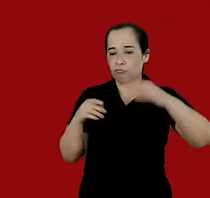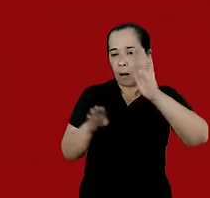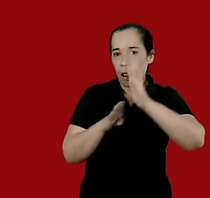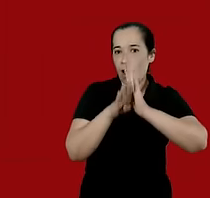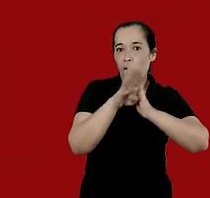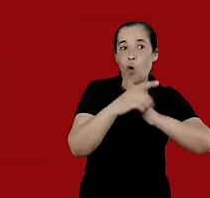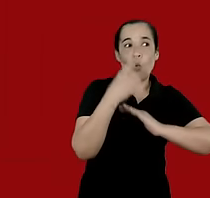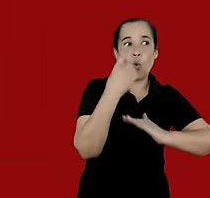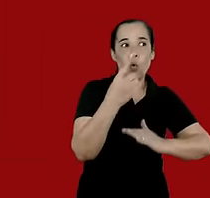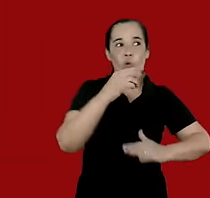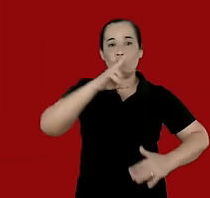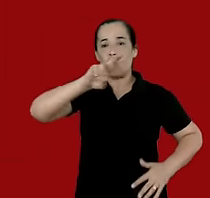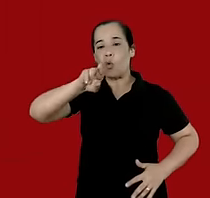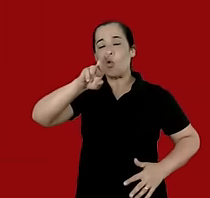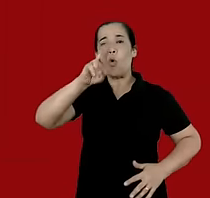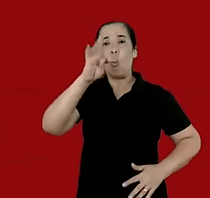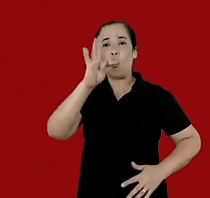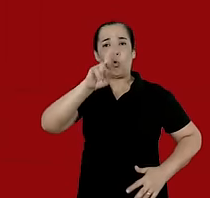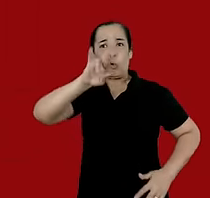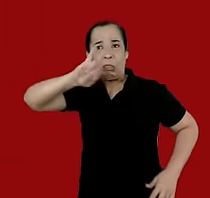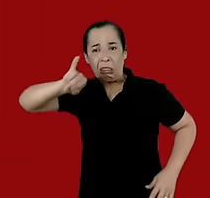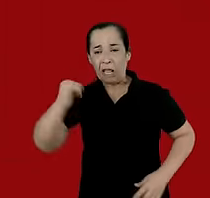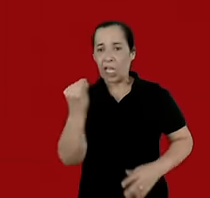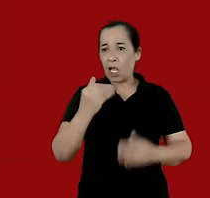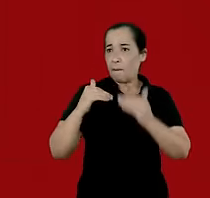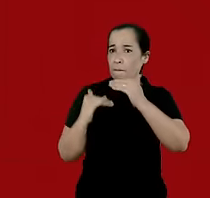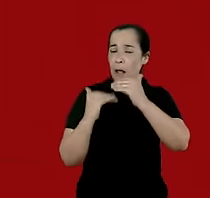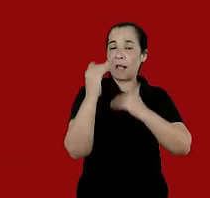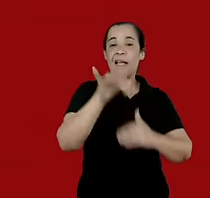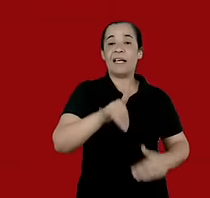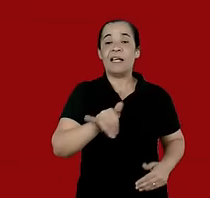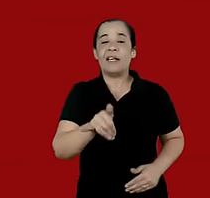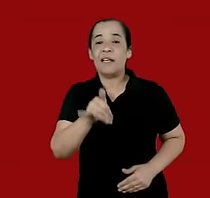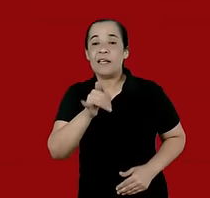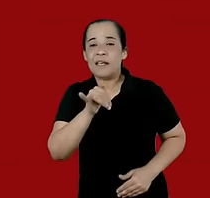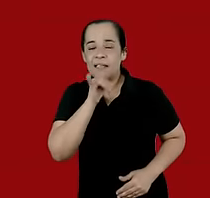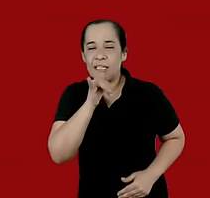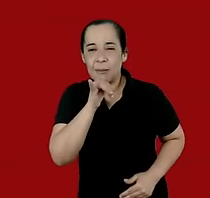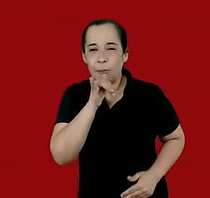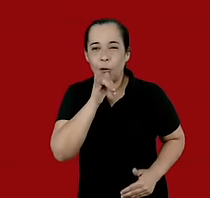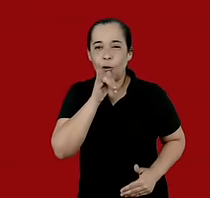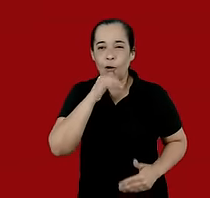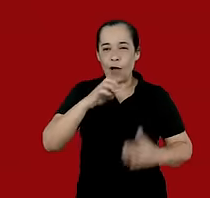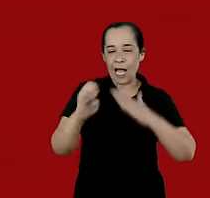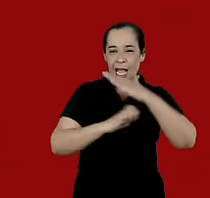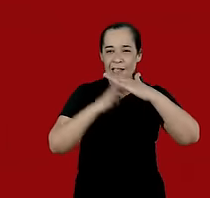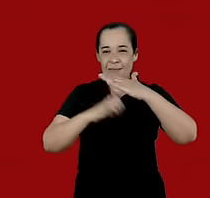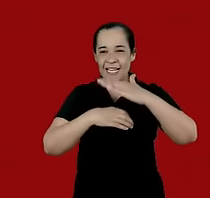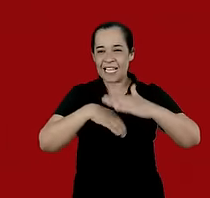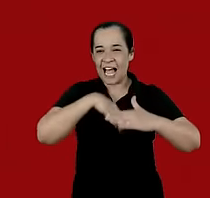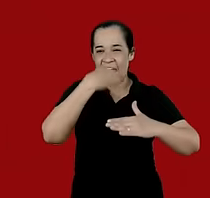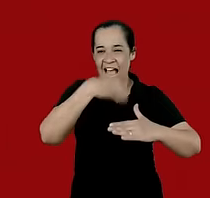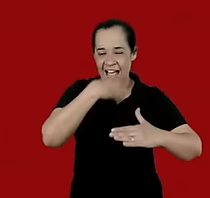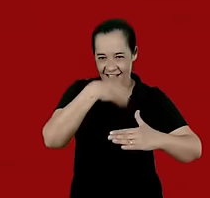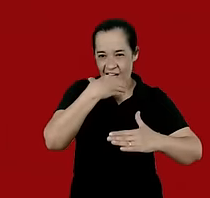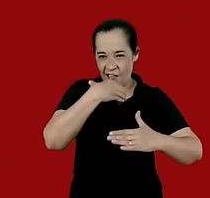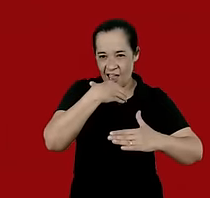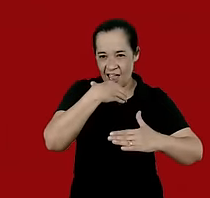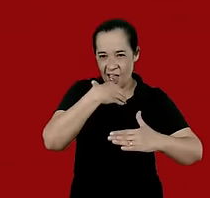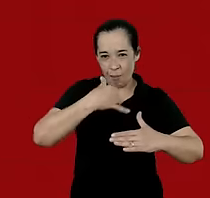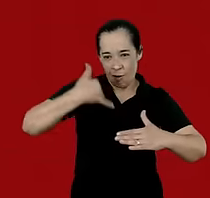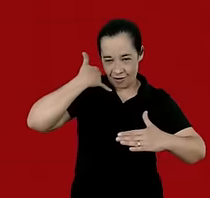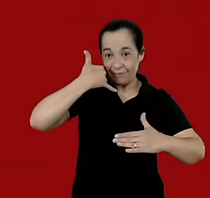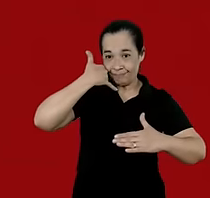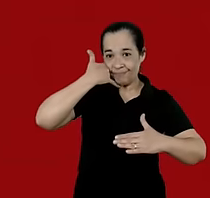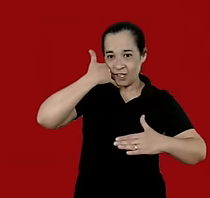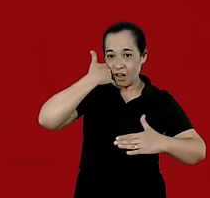continuar crescendo não vai ter nenhum problema a Apple por exemplo vai continuar vendendo muito iPad mas é difícil pra gente dizer